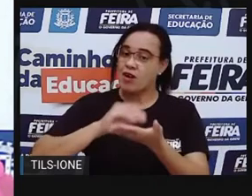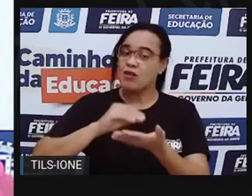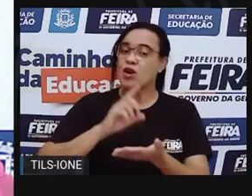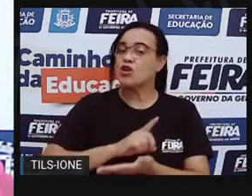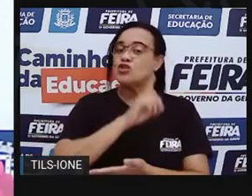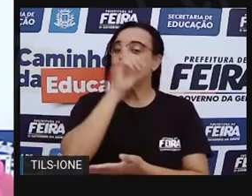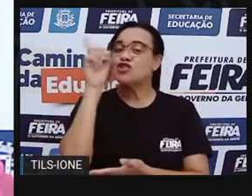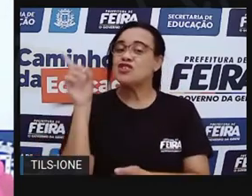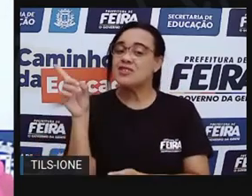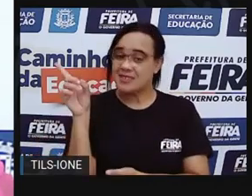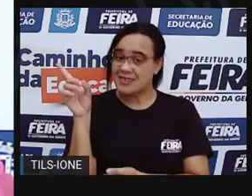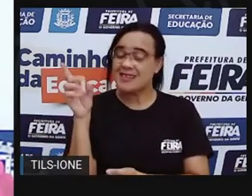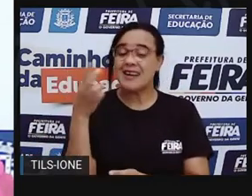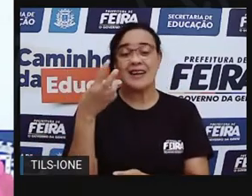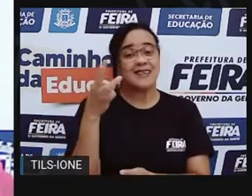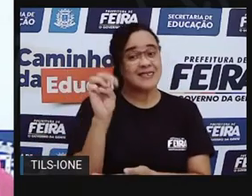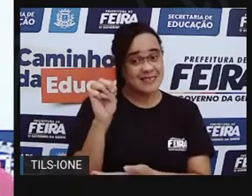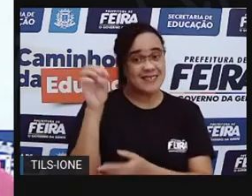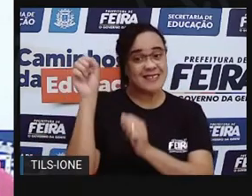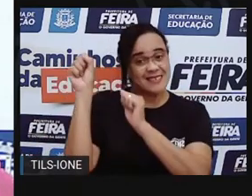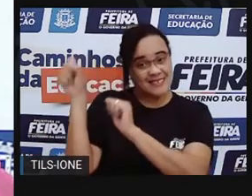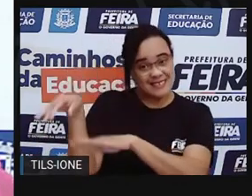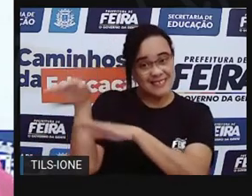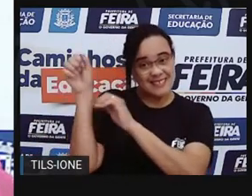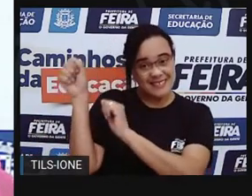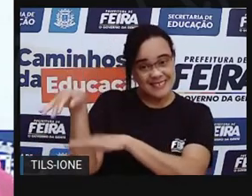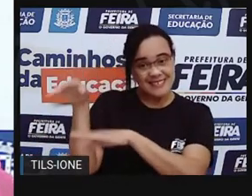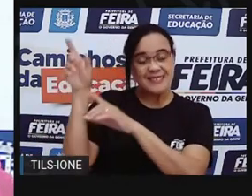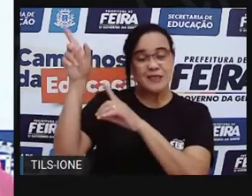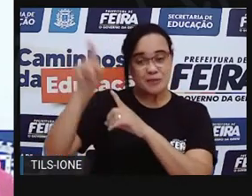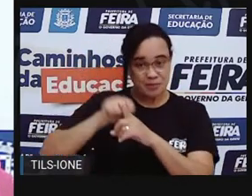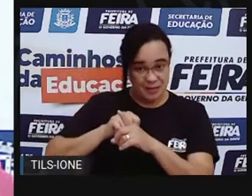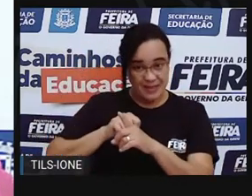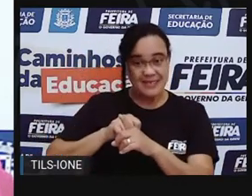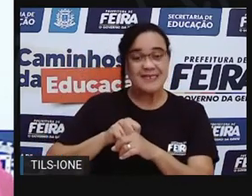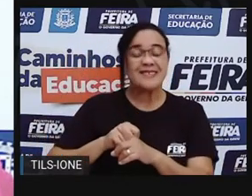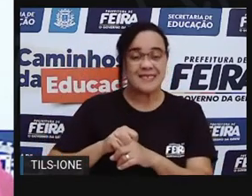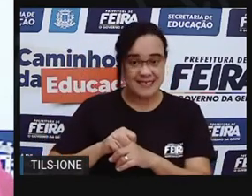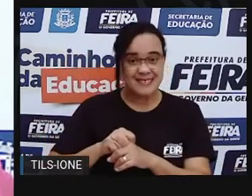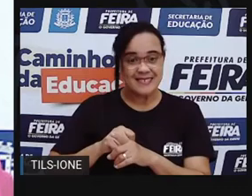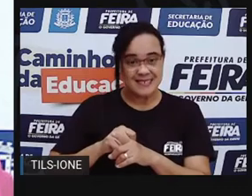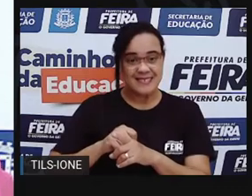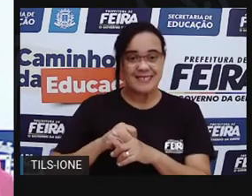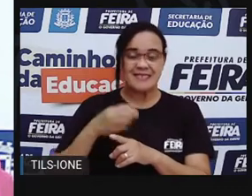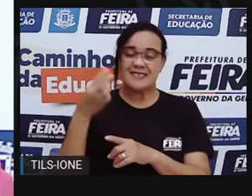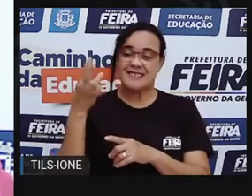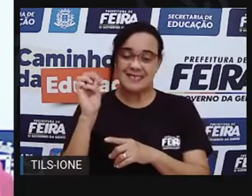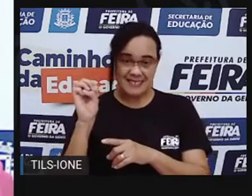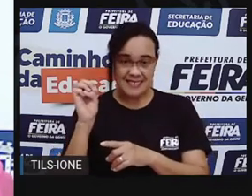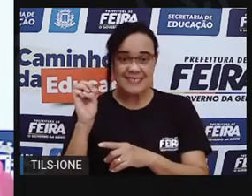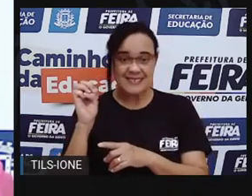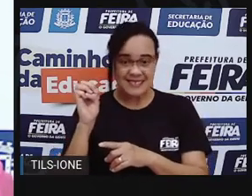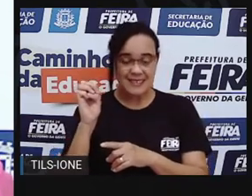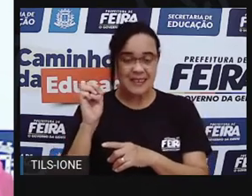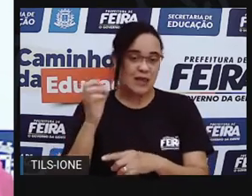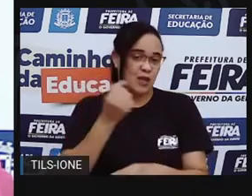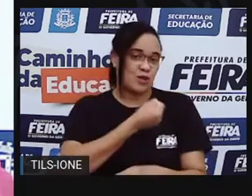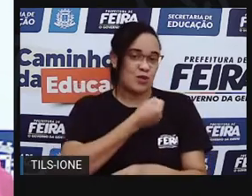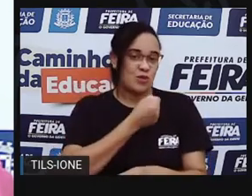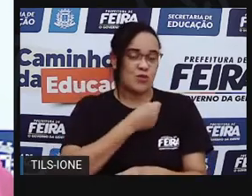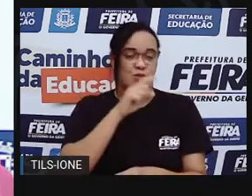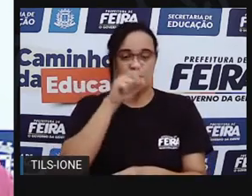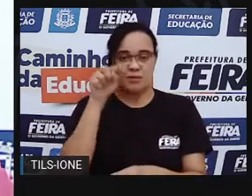vai ser no dia 30 de setembro. O dia 30 de setembro, o número 30 é o número 3 e o